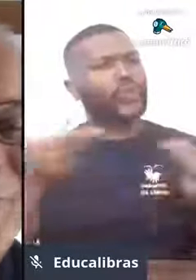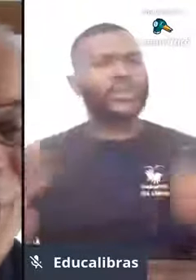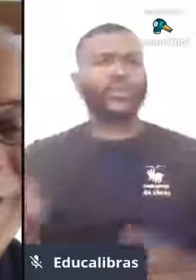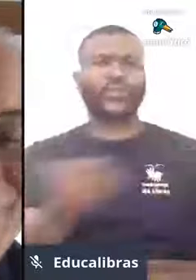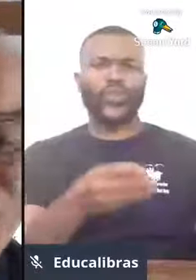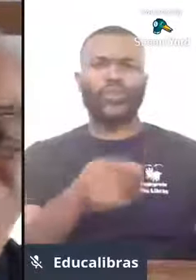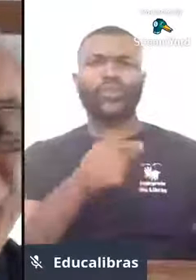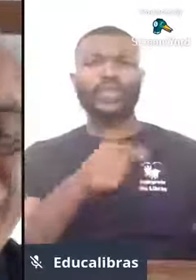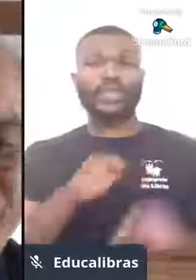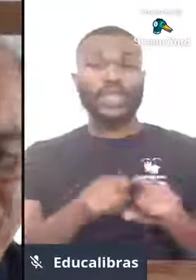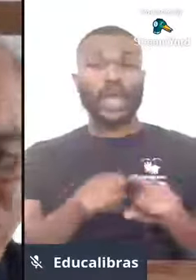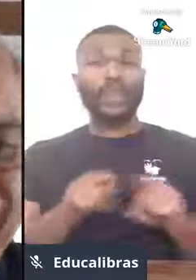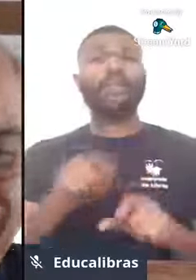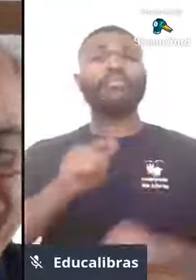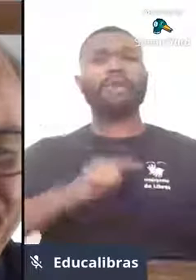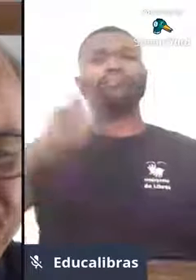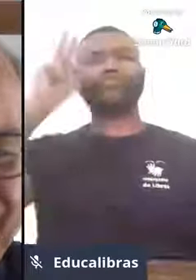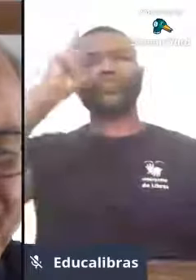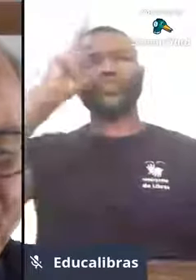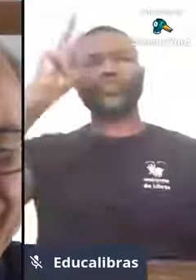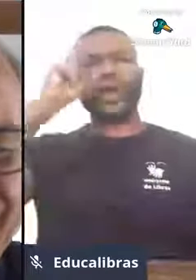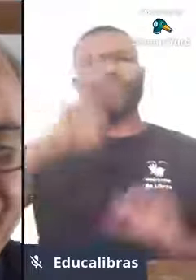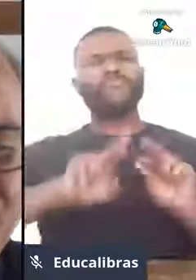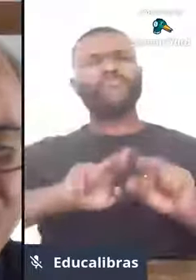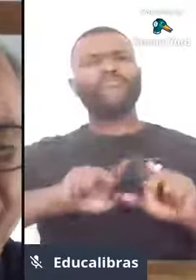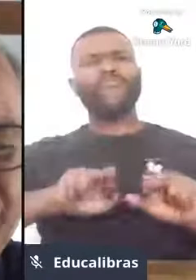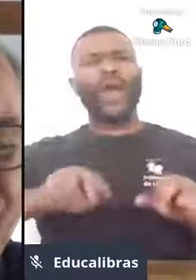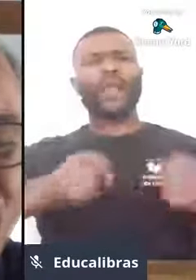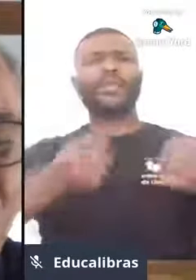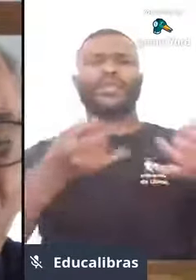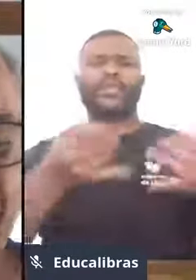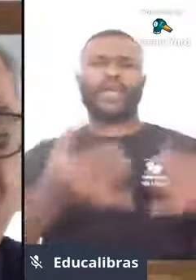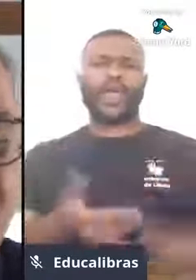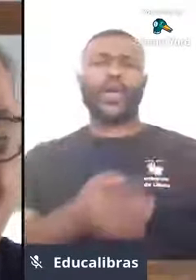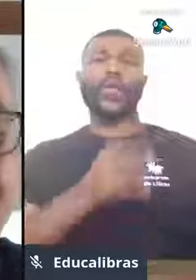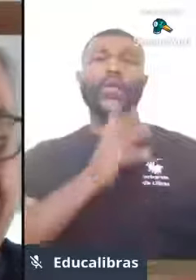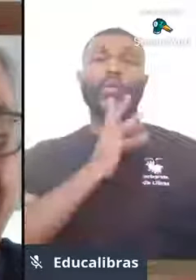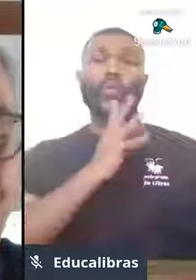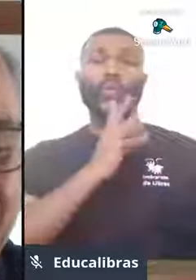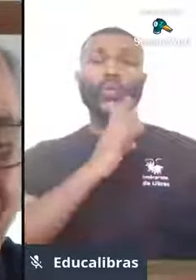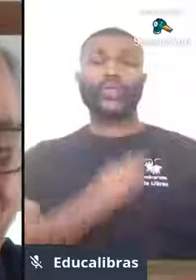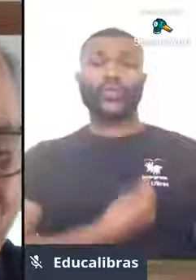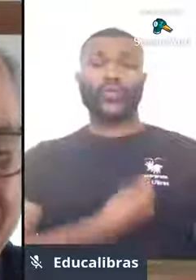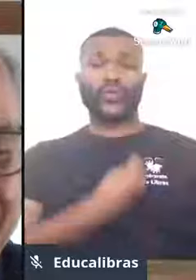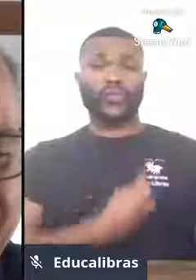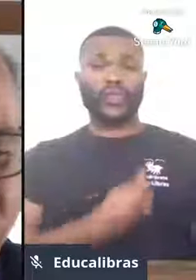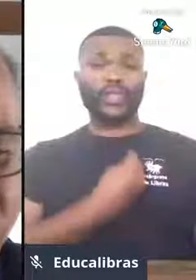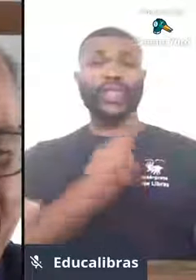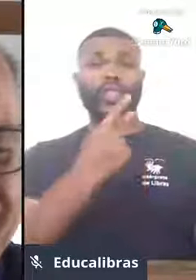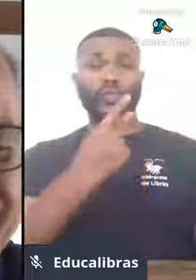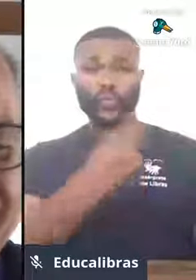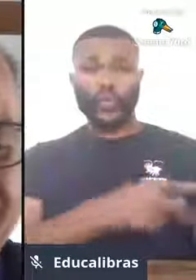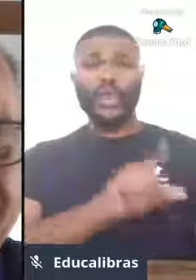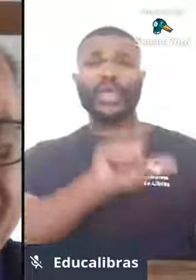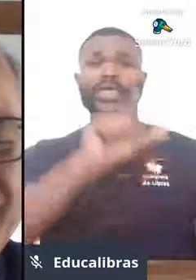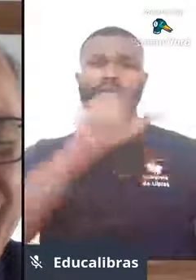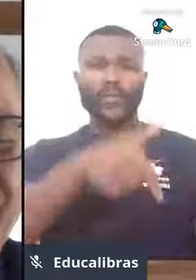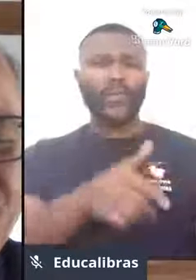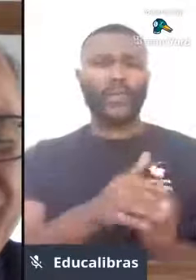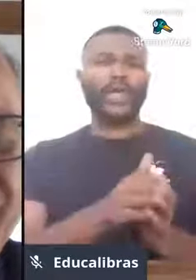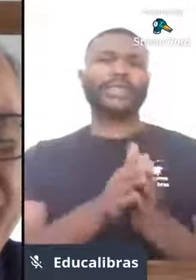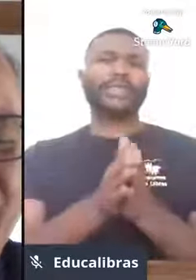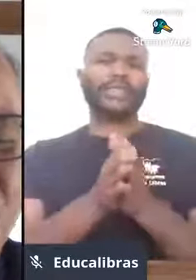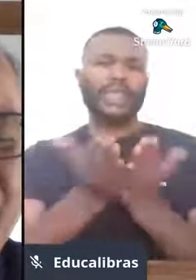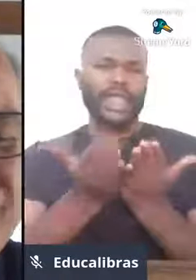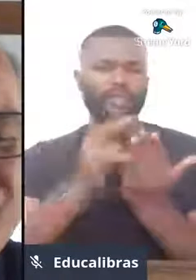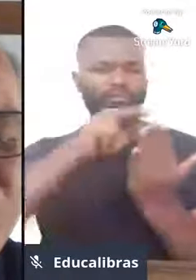tem muitas histórias para contar, né? Conhecendo a sua vida, como eu conheço, depois de ler o livro e tudo mais, sei que